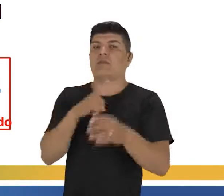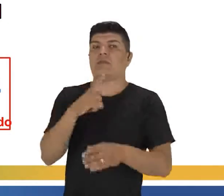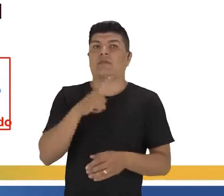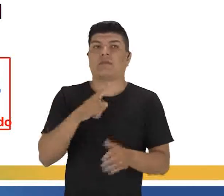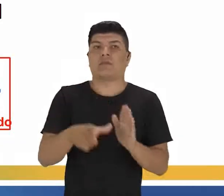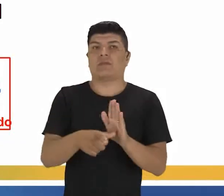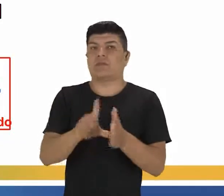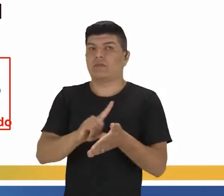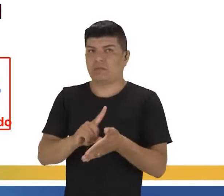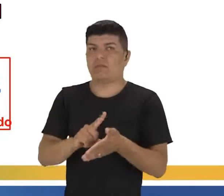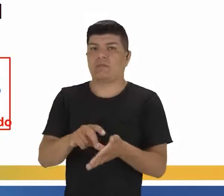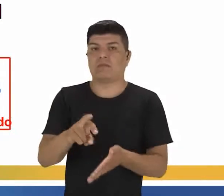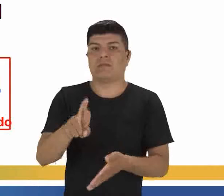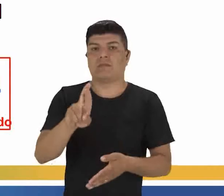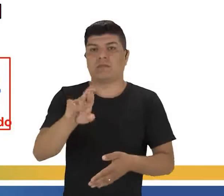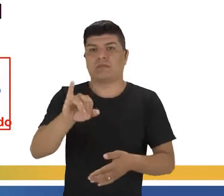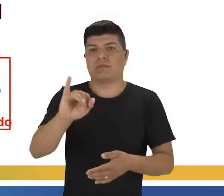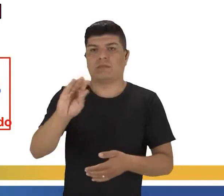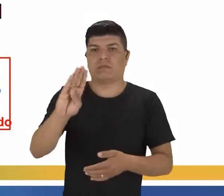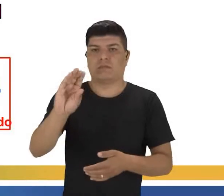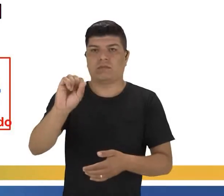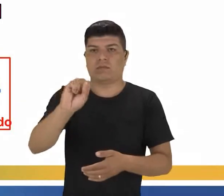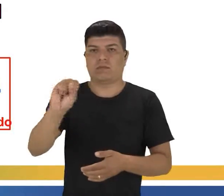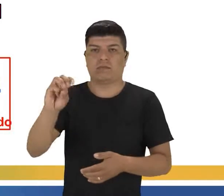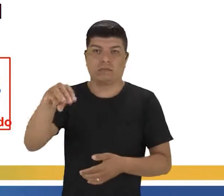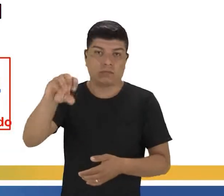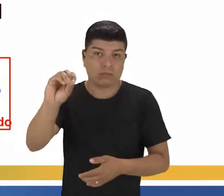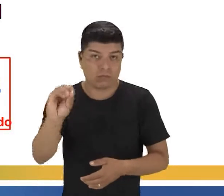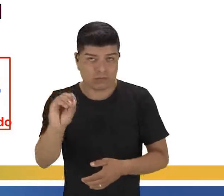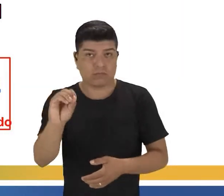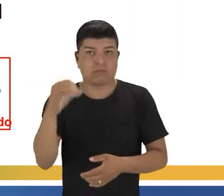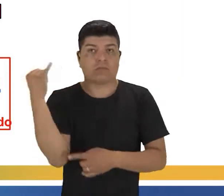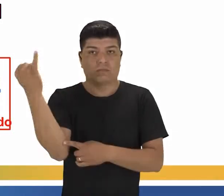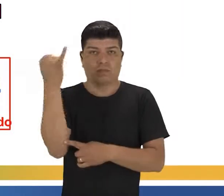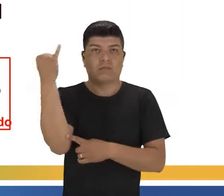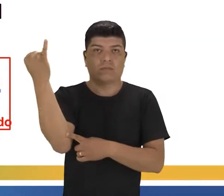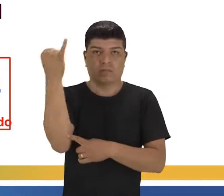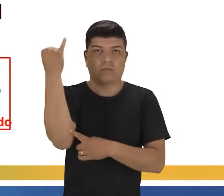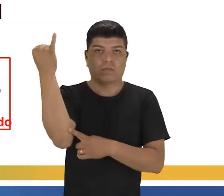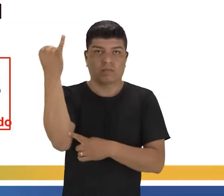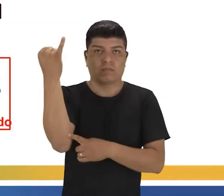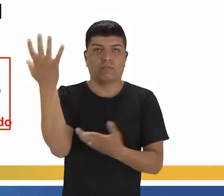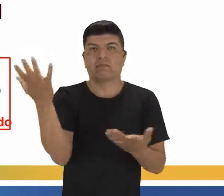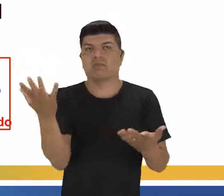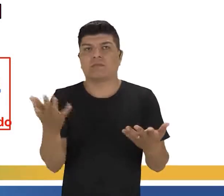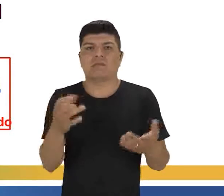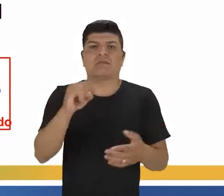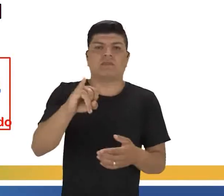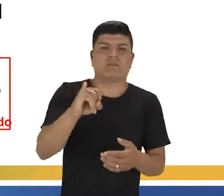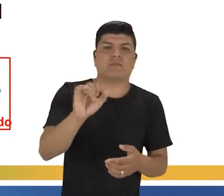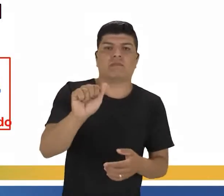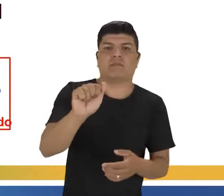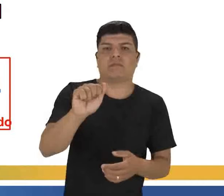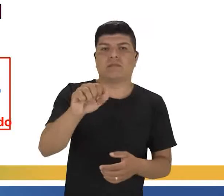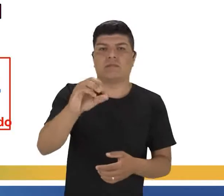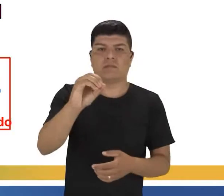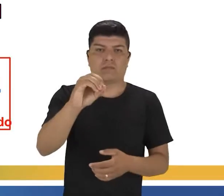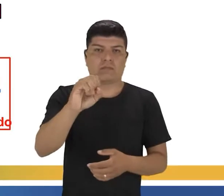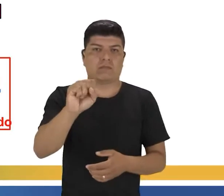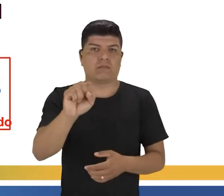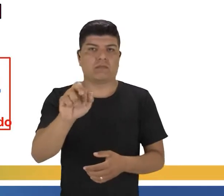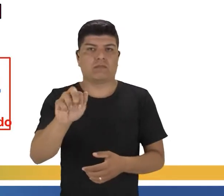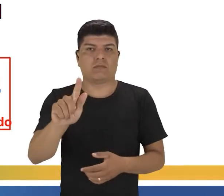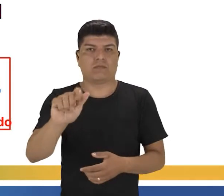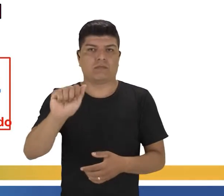disse anteriormente, o ribossomo, né? Que é a organela importante, né? Tem essa discussão se é organela ou não, mas é a